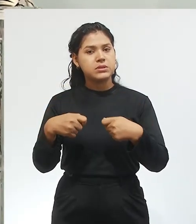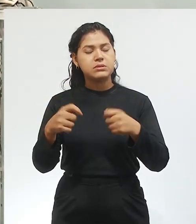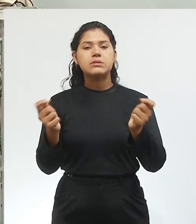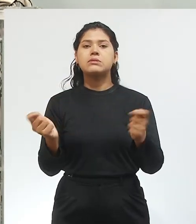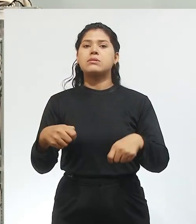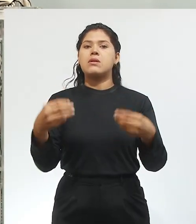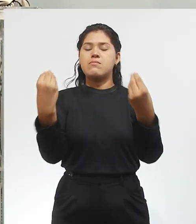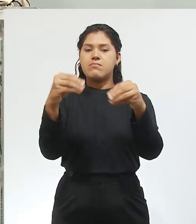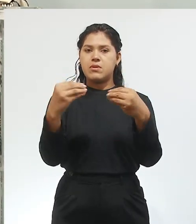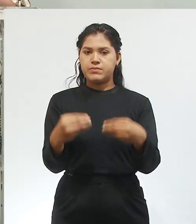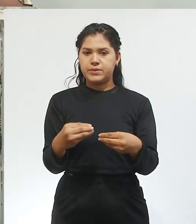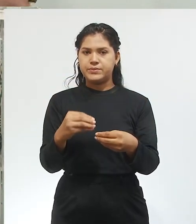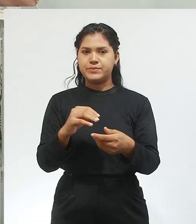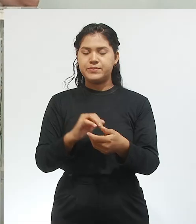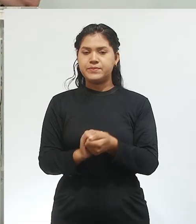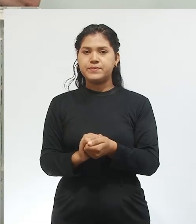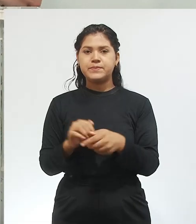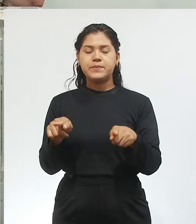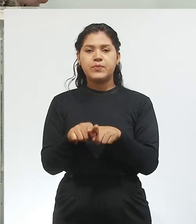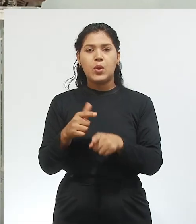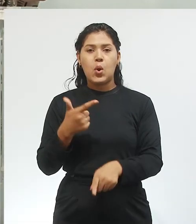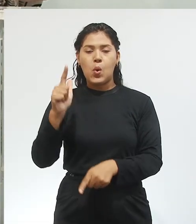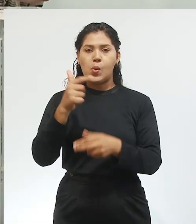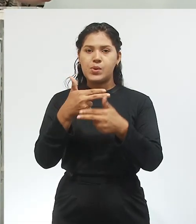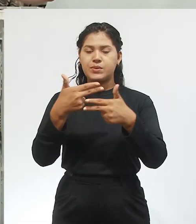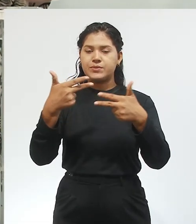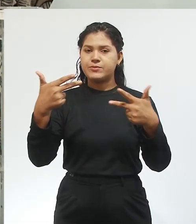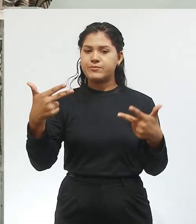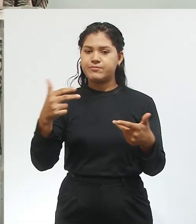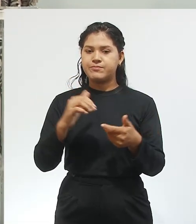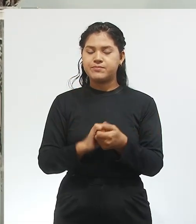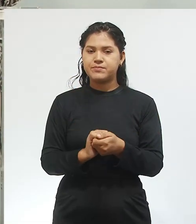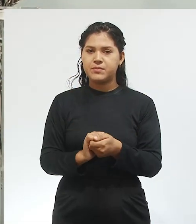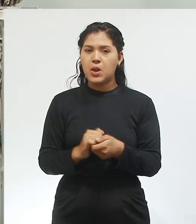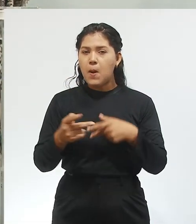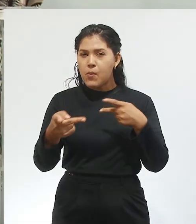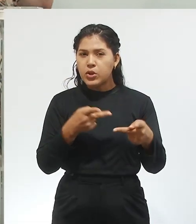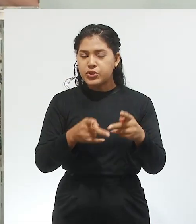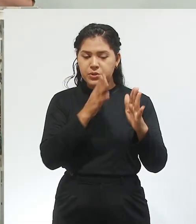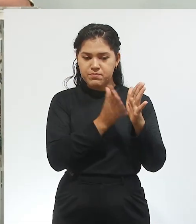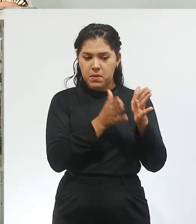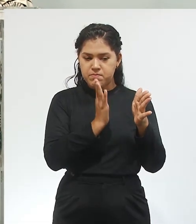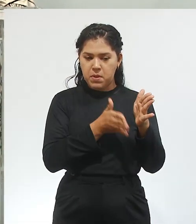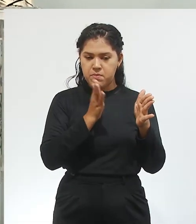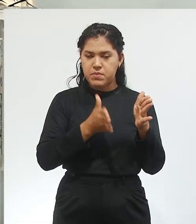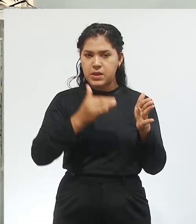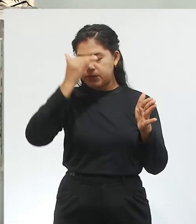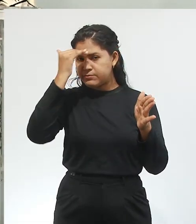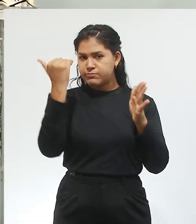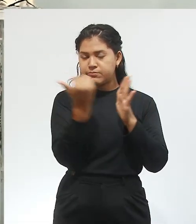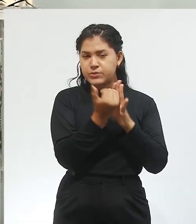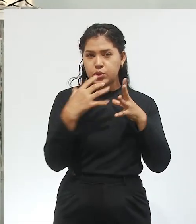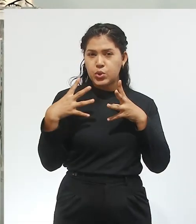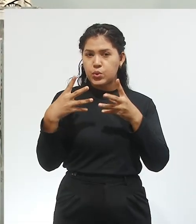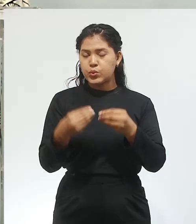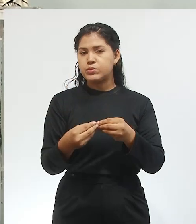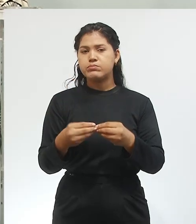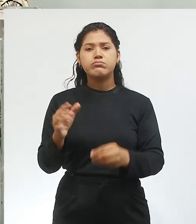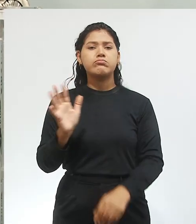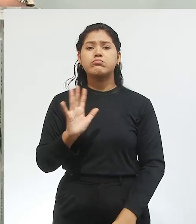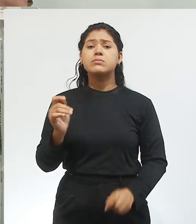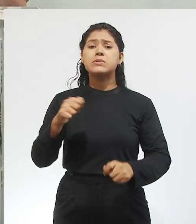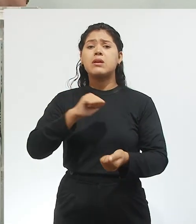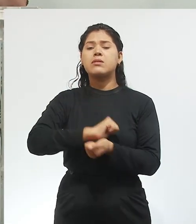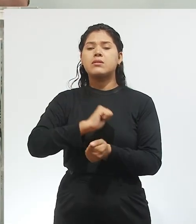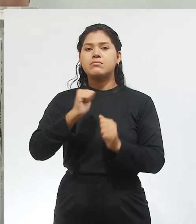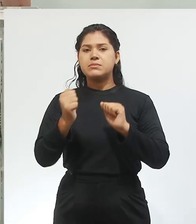necessário. Né? E outra coisa é que ele não vai ser feito do início ao fim nessas etapas, como eu estou mostrando para vocês,